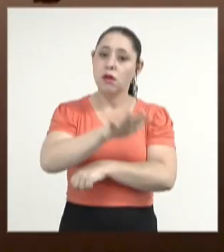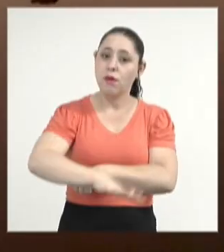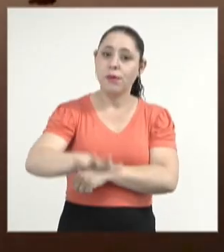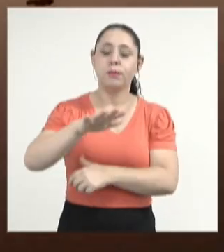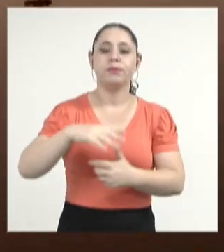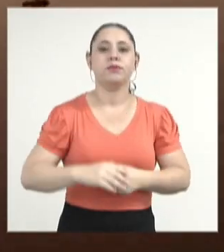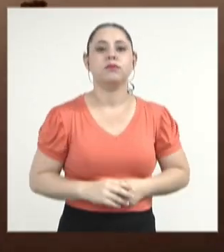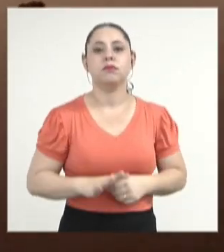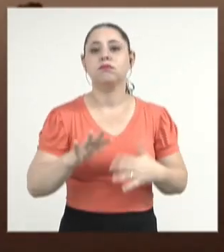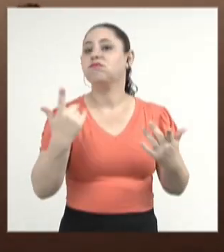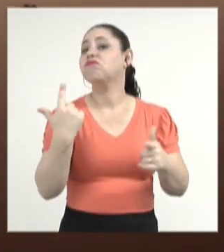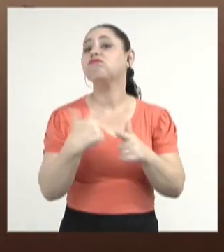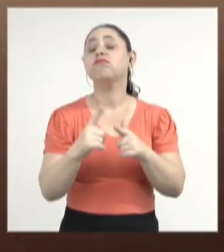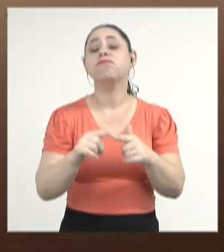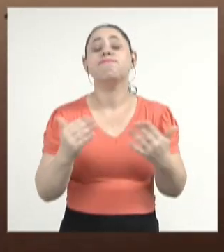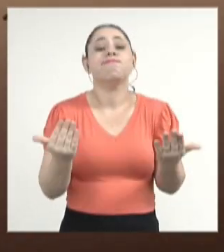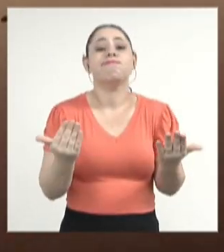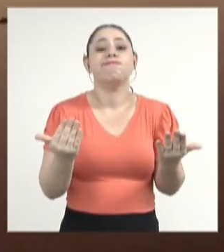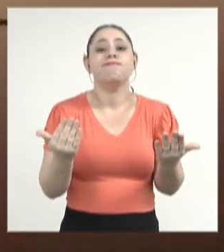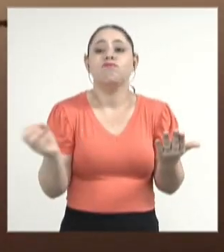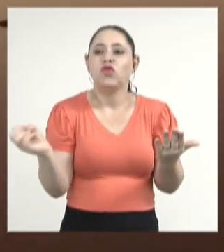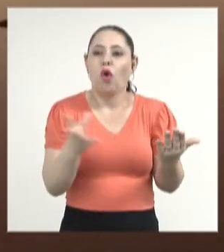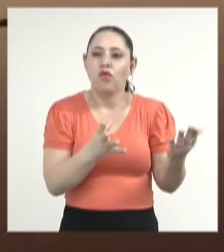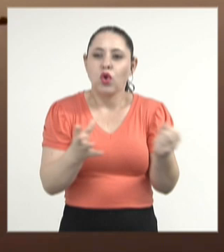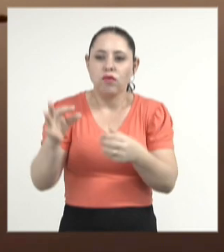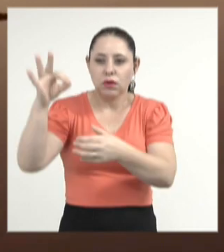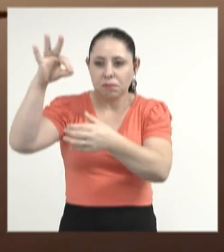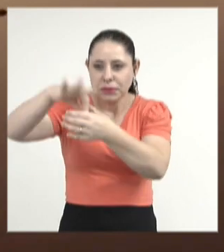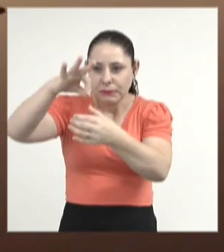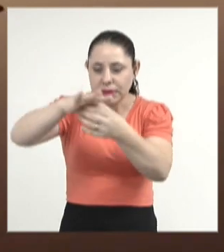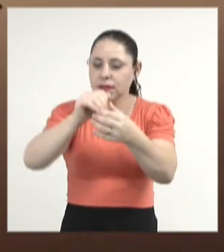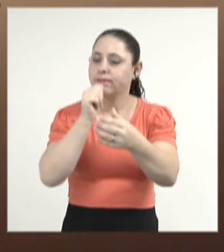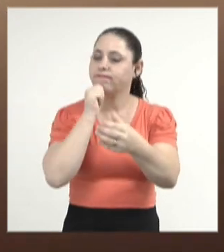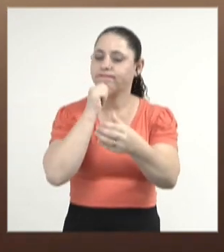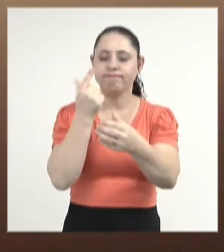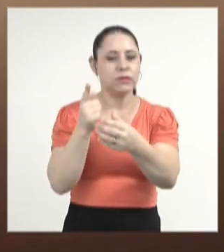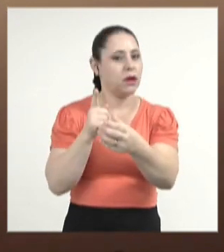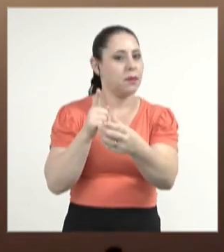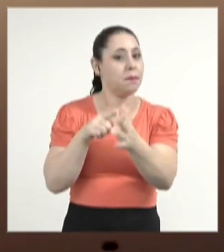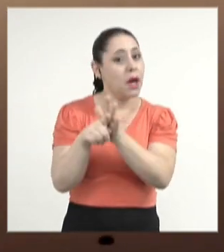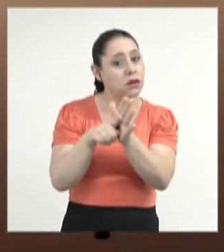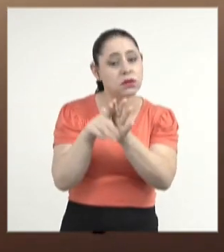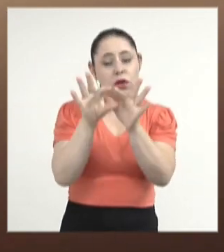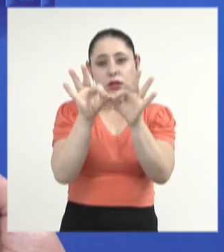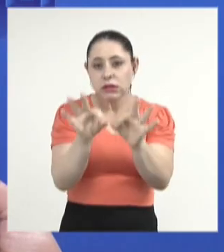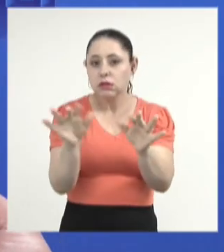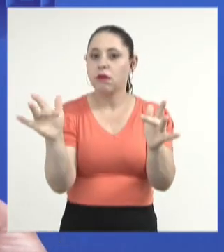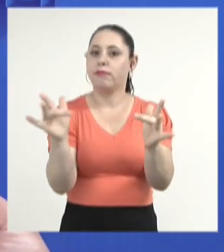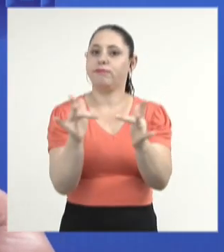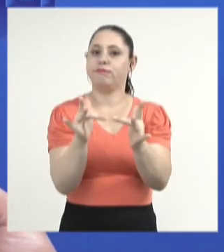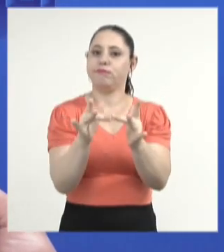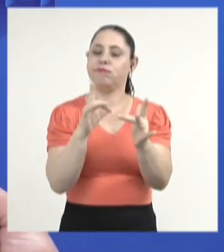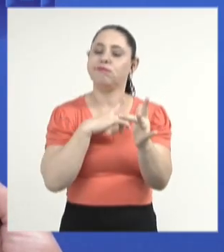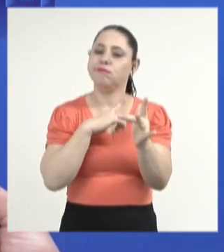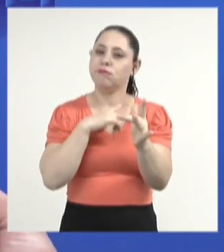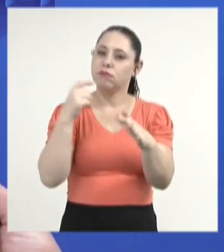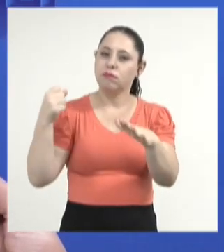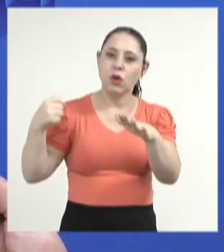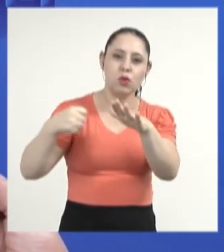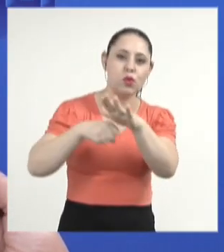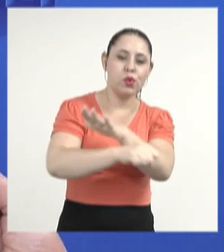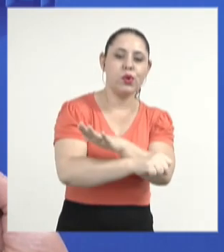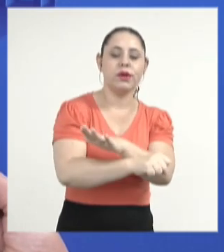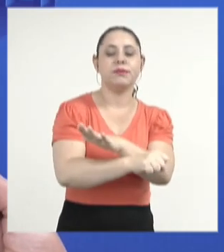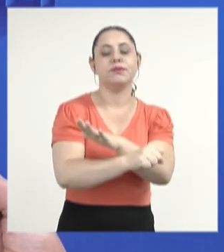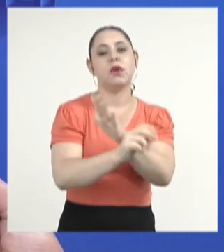Pantanal. Qual que é o grande problema? Novas culturas que ainda não têm uma pesquisa adequada para ter a implantação